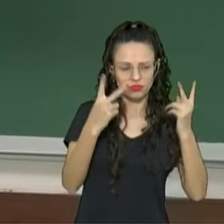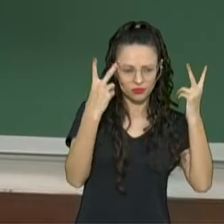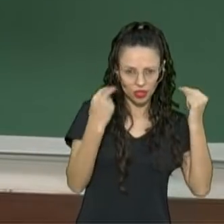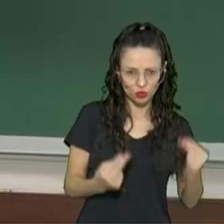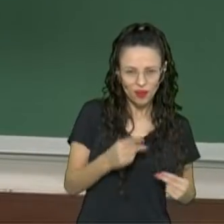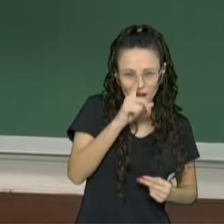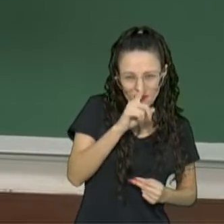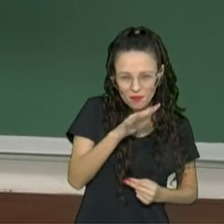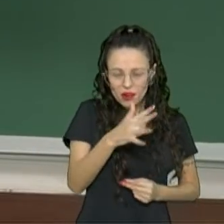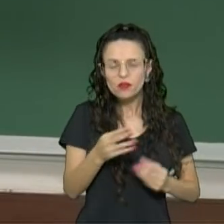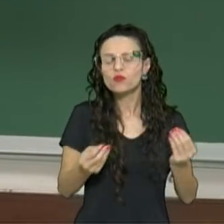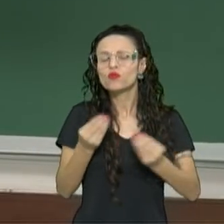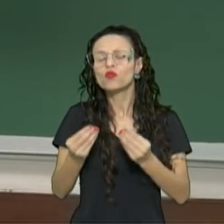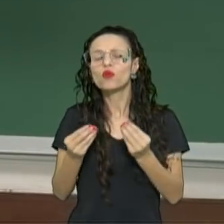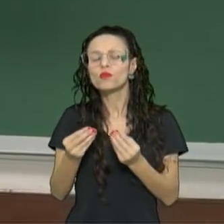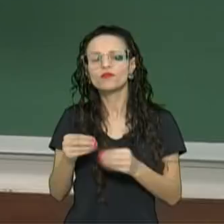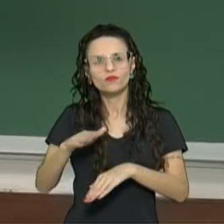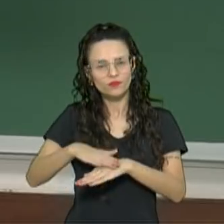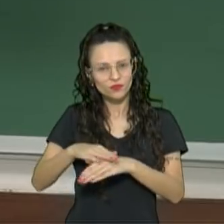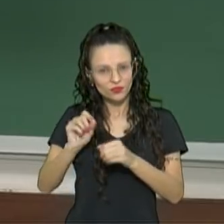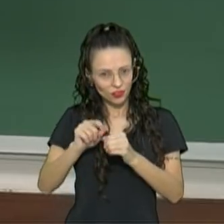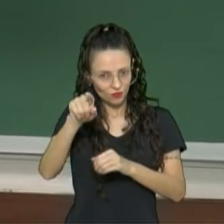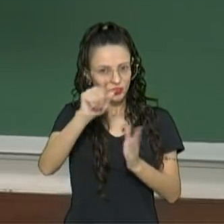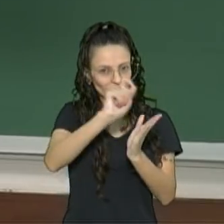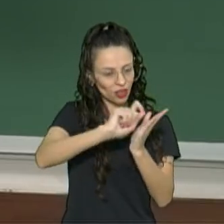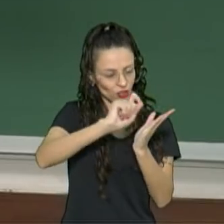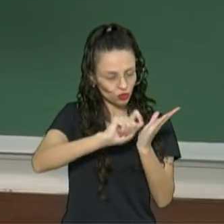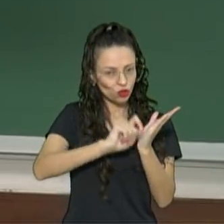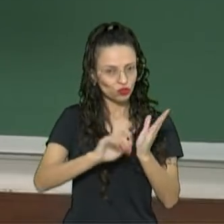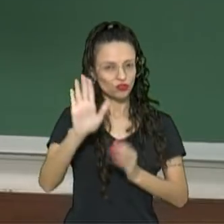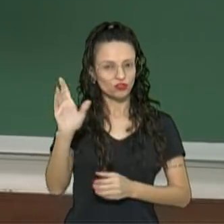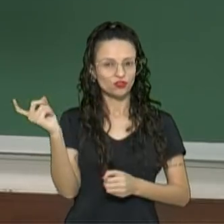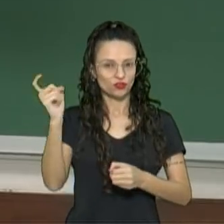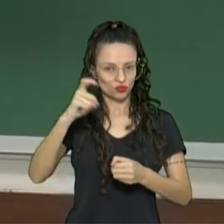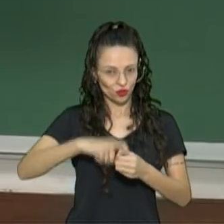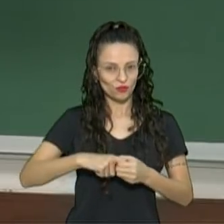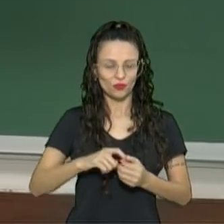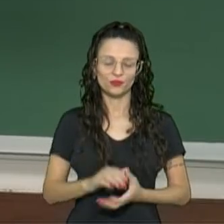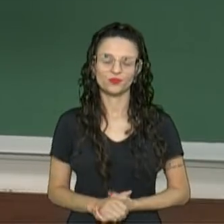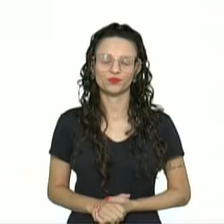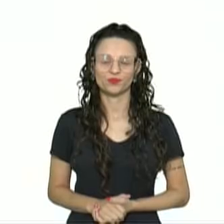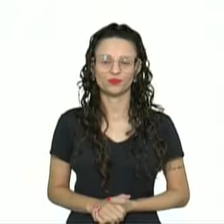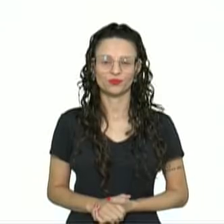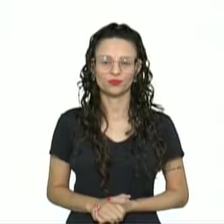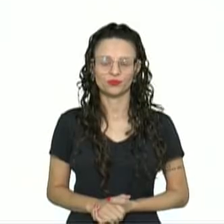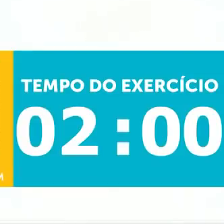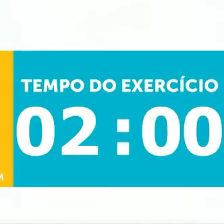a outra cor também. E aí, como que eles fizeram isso? Anotem tudo aí no caderno e daqui a pouquinho a prof volta.